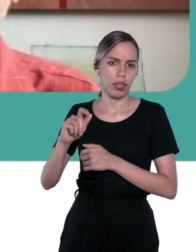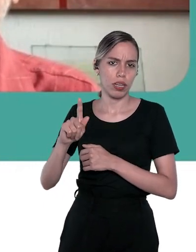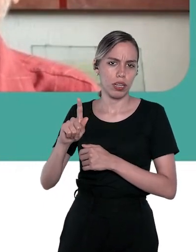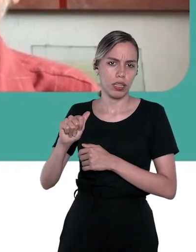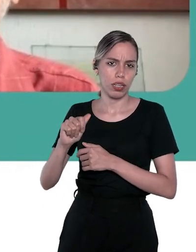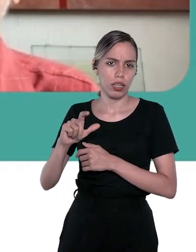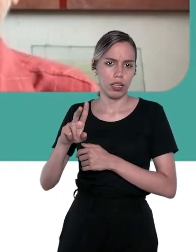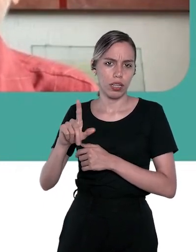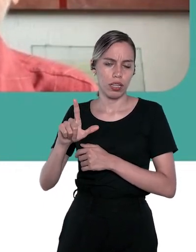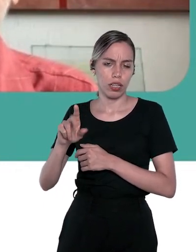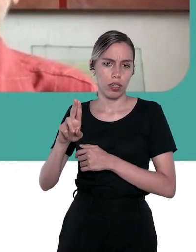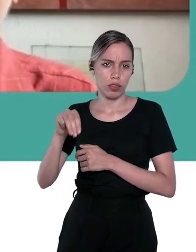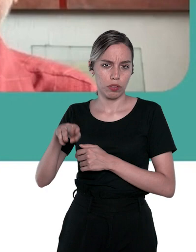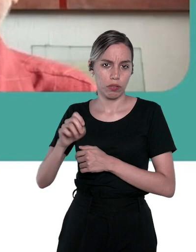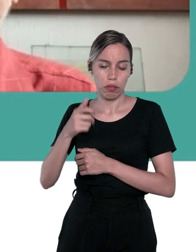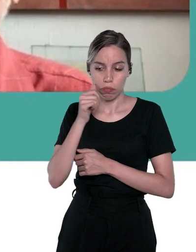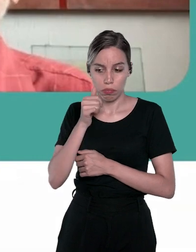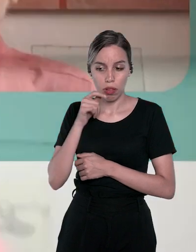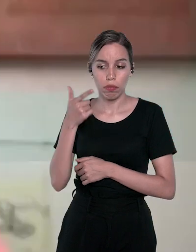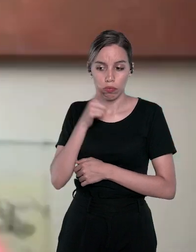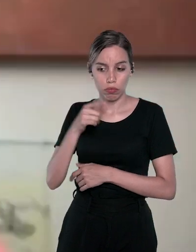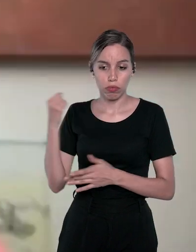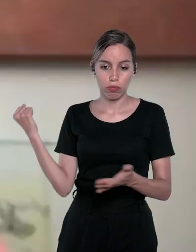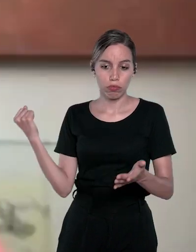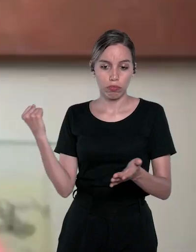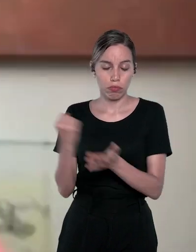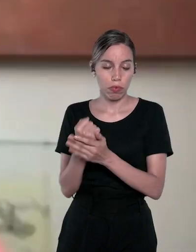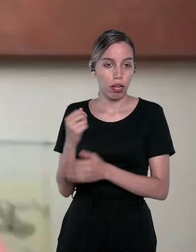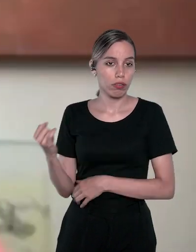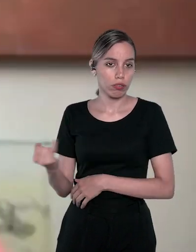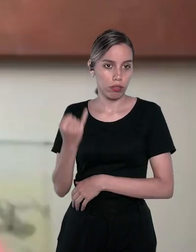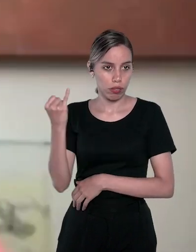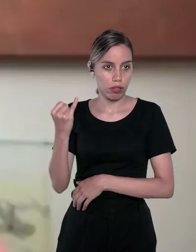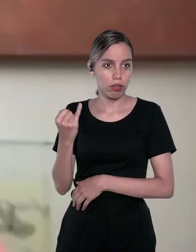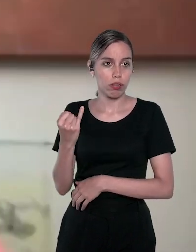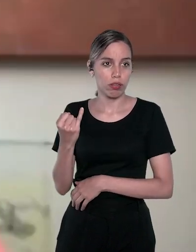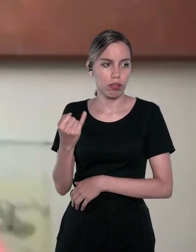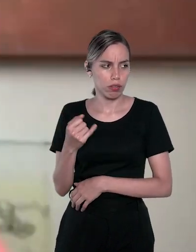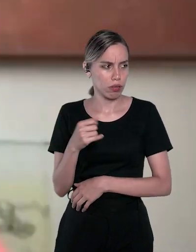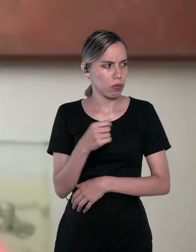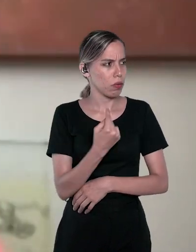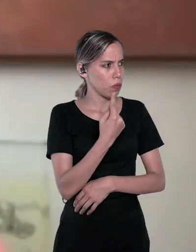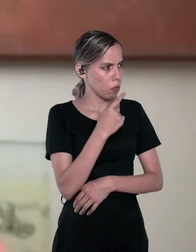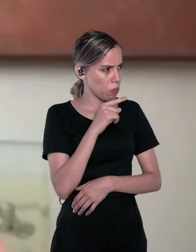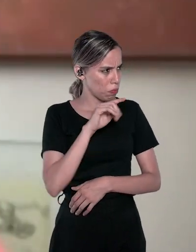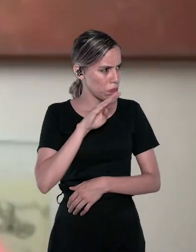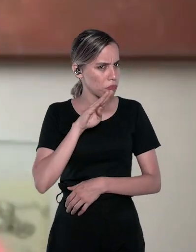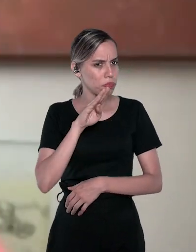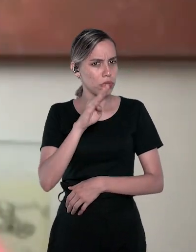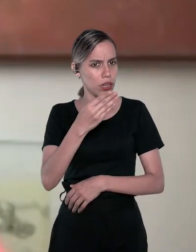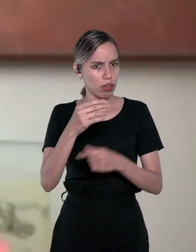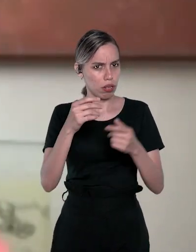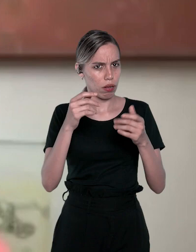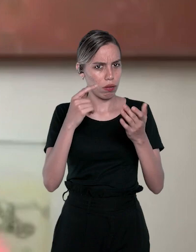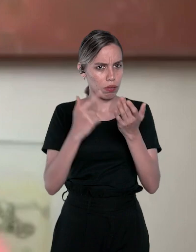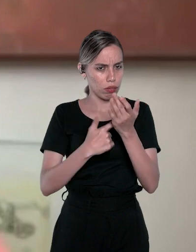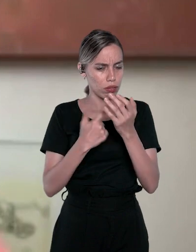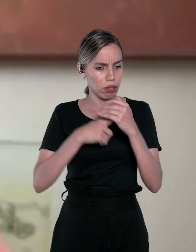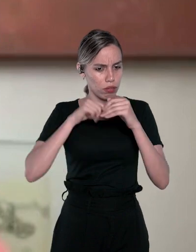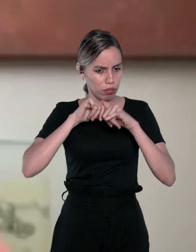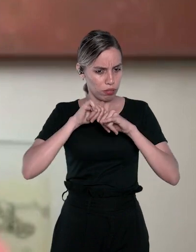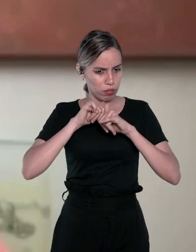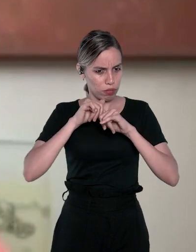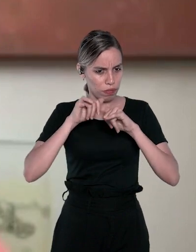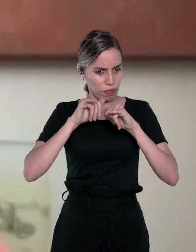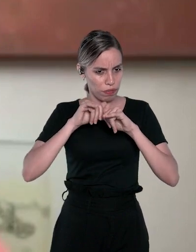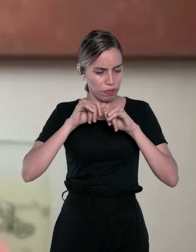alcançar uma meta importante aqui, rara, né, entre escritores brasileiros. 1 milhão de exemplares. A Lúcia, eu